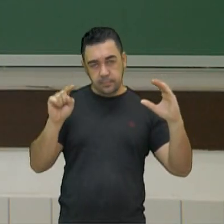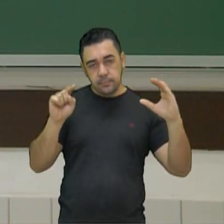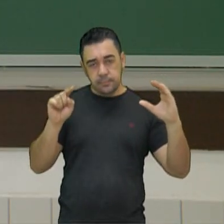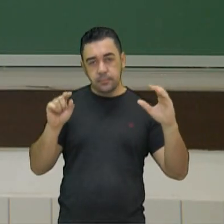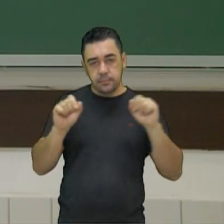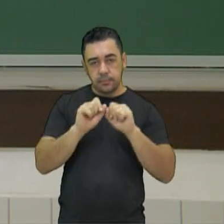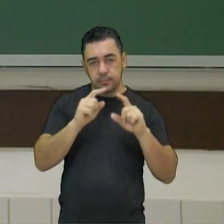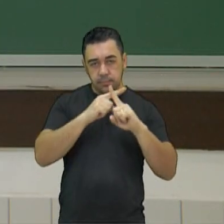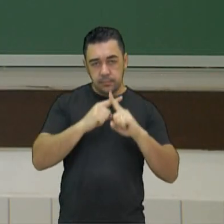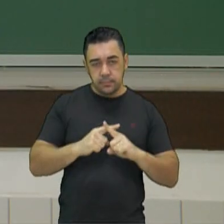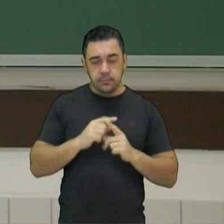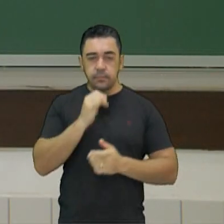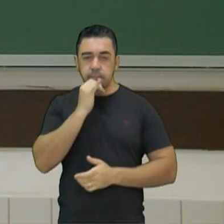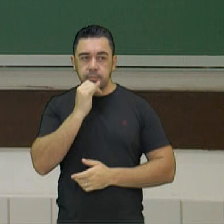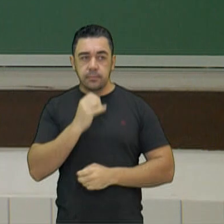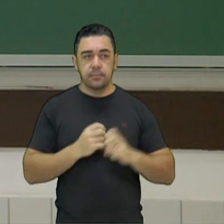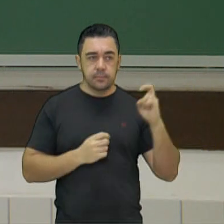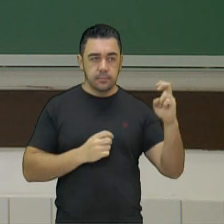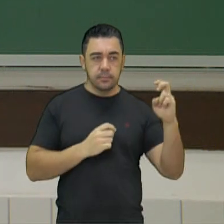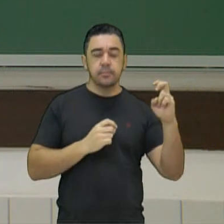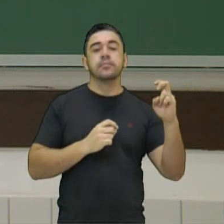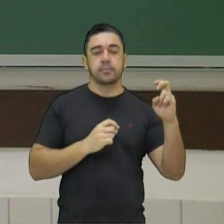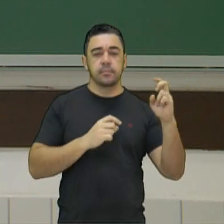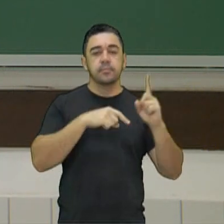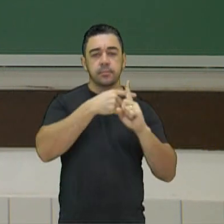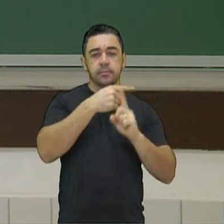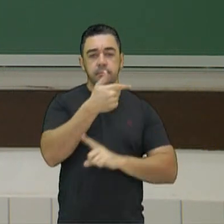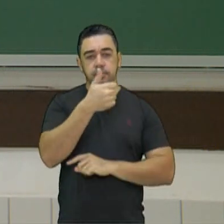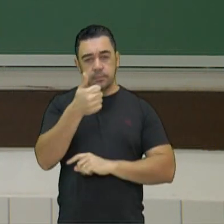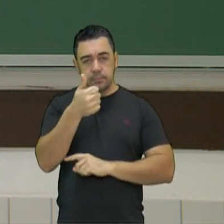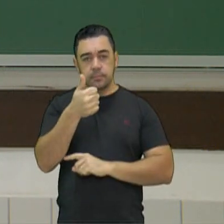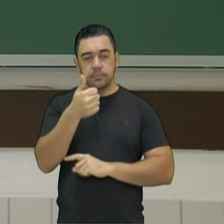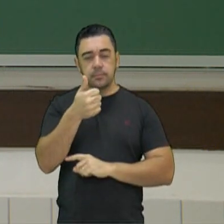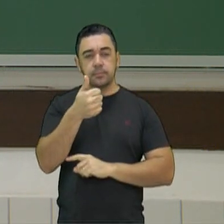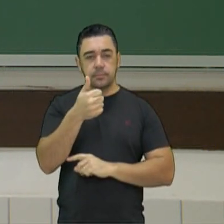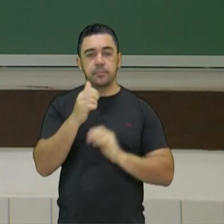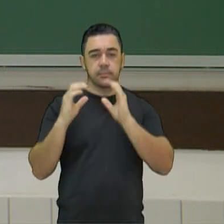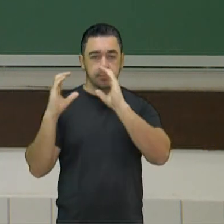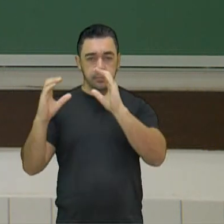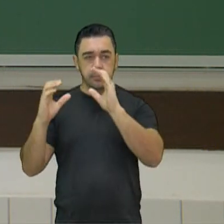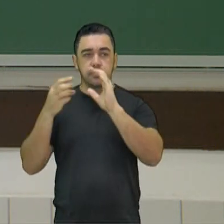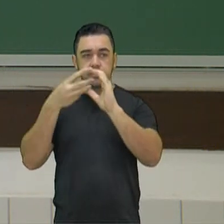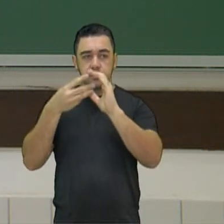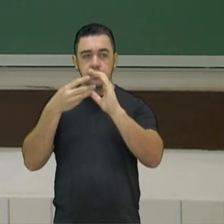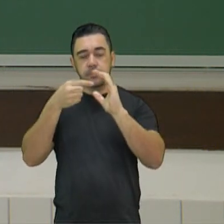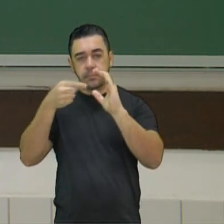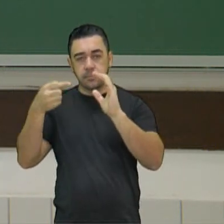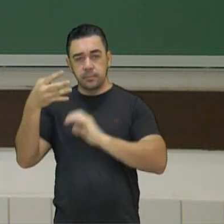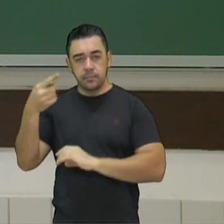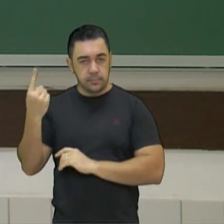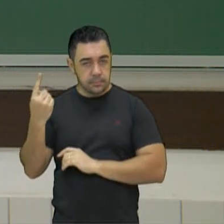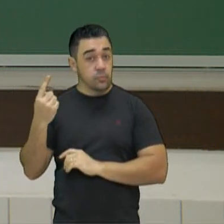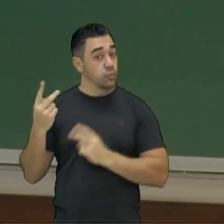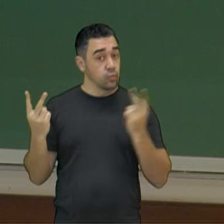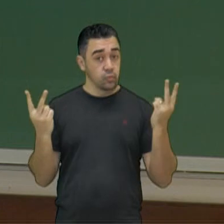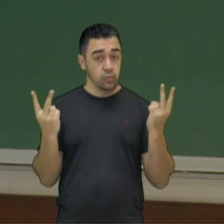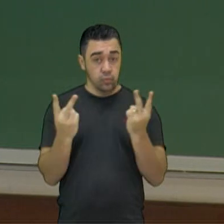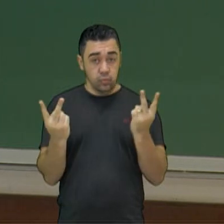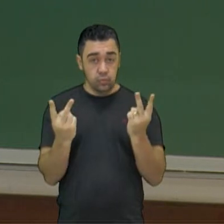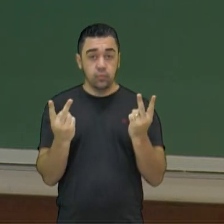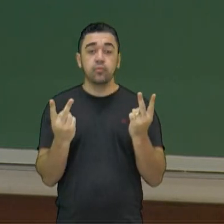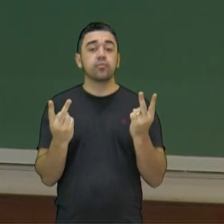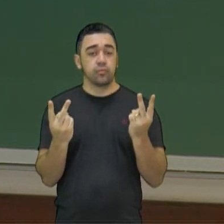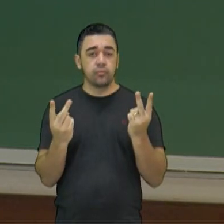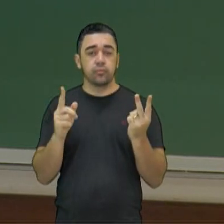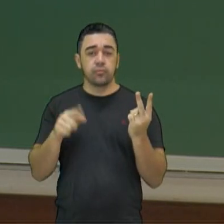Então eu tenho o número lá 5 mais 2i que está multiplicando por 3 menos 4i. São dois números complexos